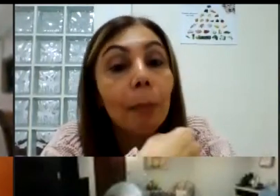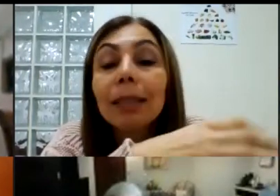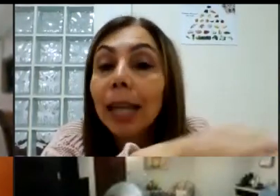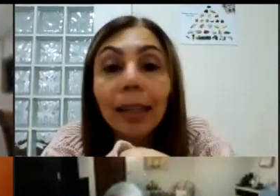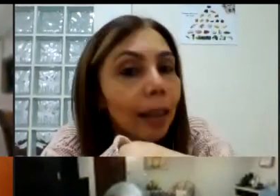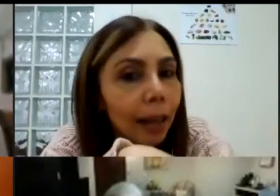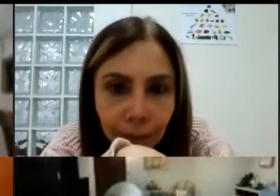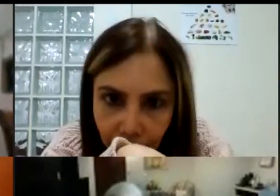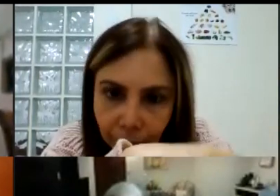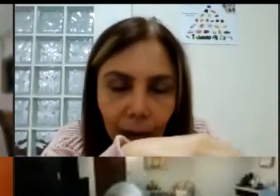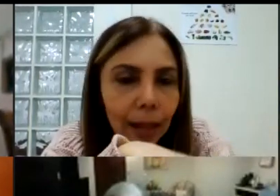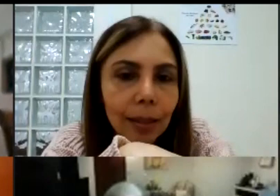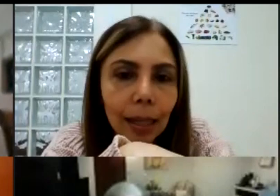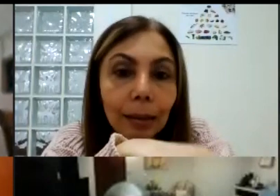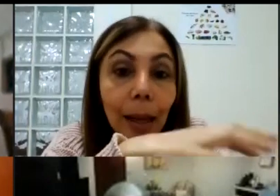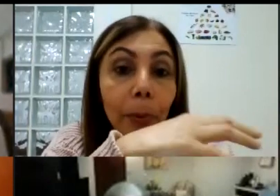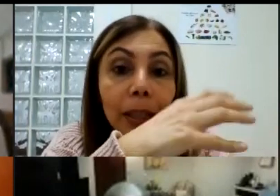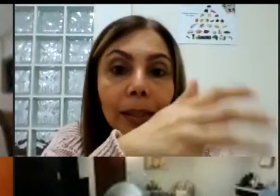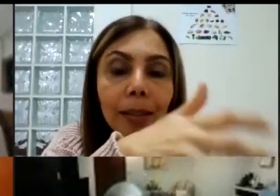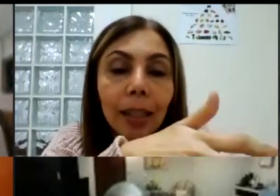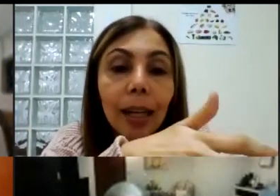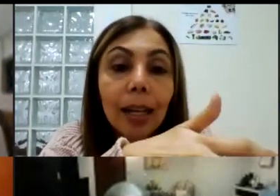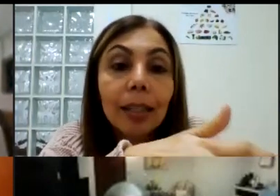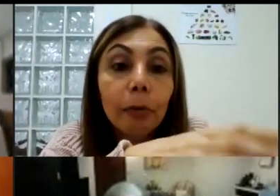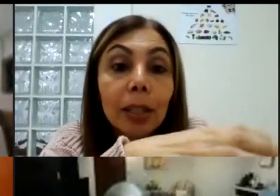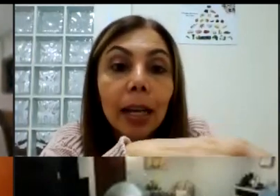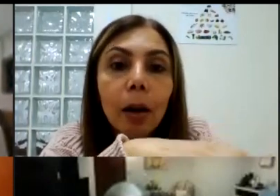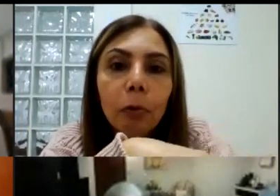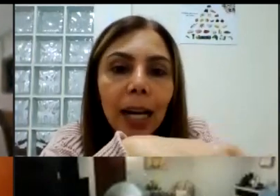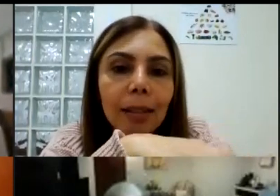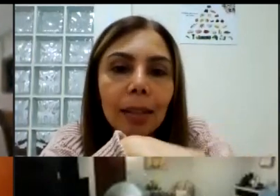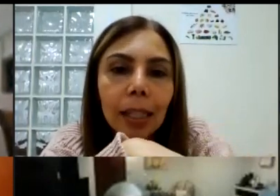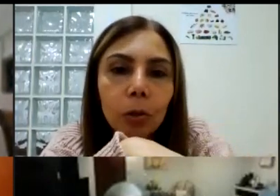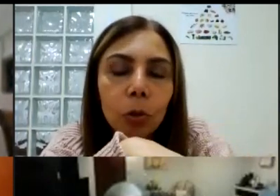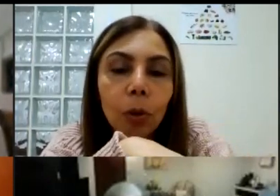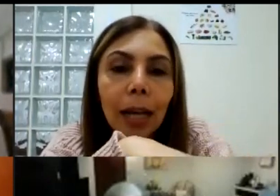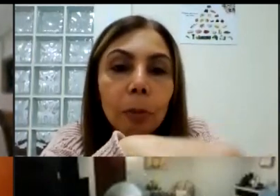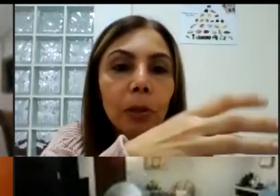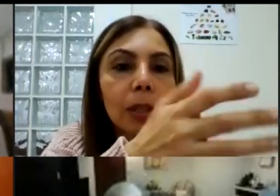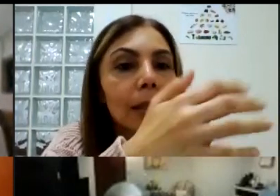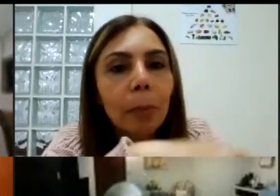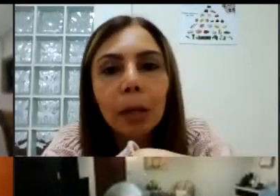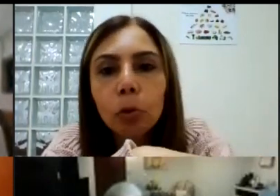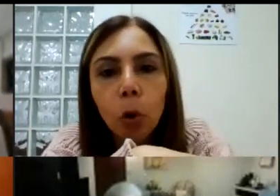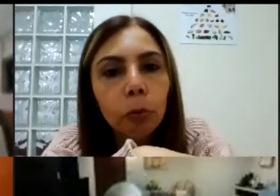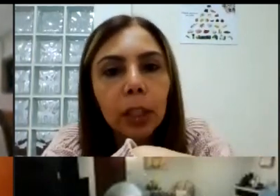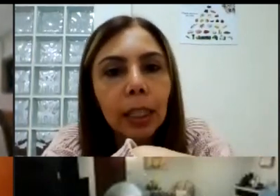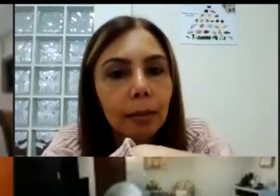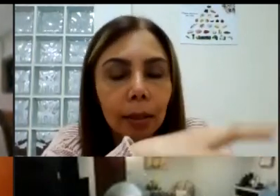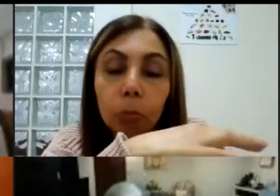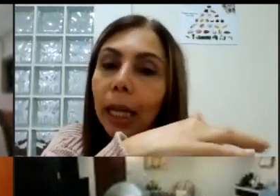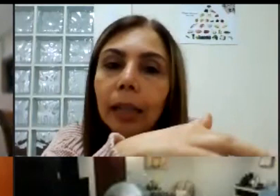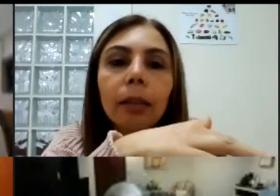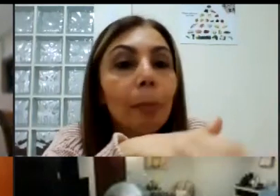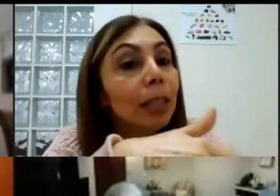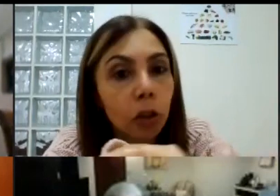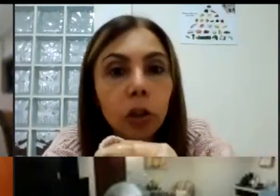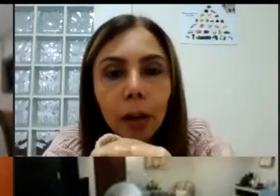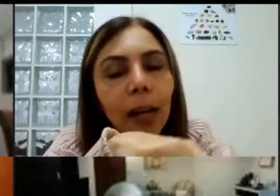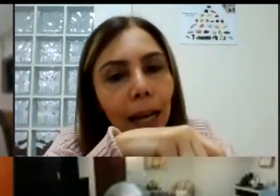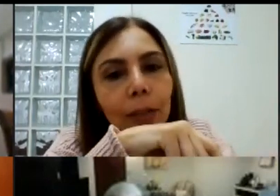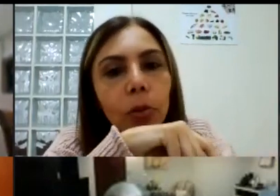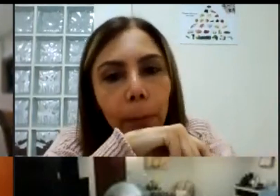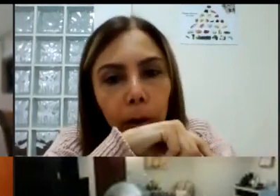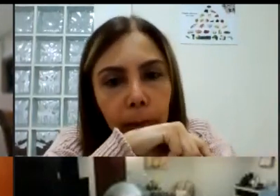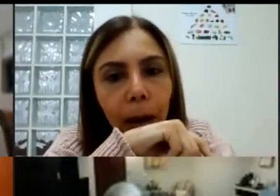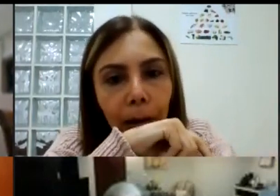sim. Tá? Mas tem que ter sim, tá? Assim, até porque assim, se você não faz isso, as pessoas têm menos confiança. Então tem que ter, mas a gente